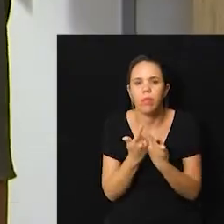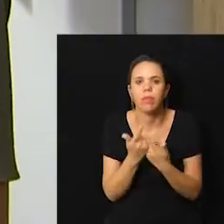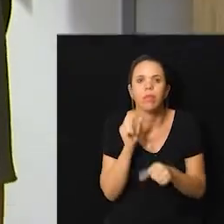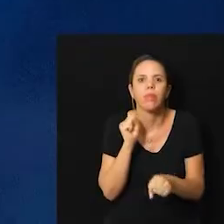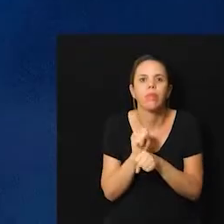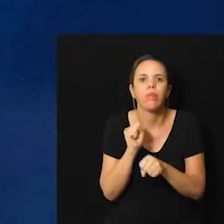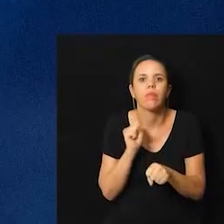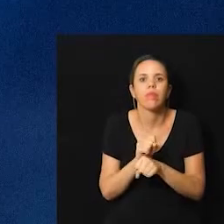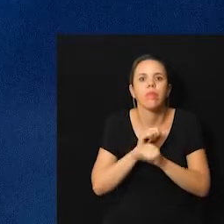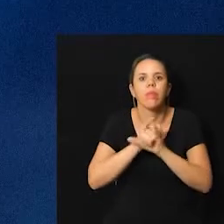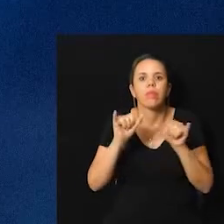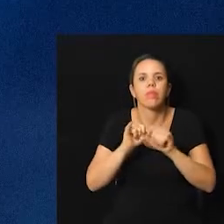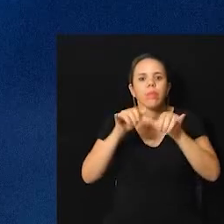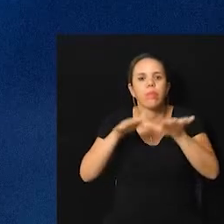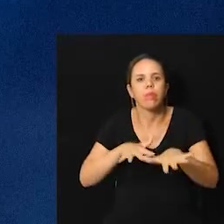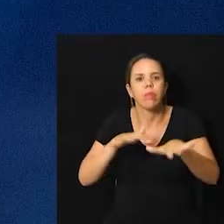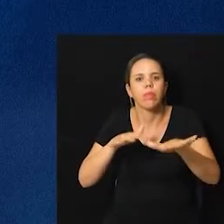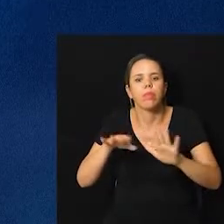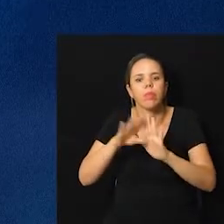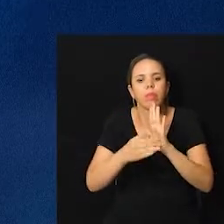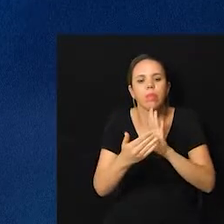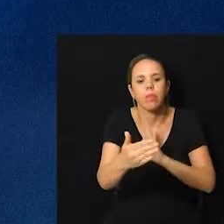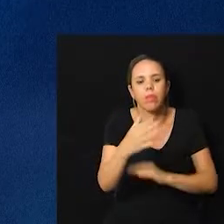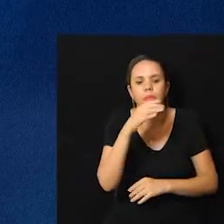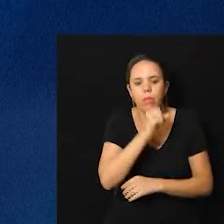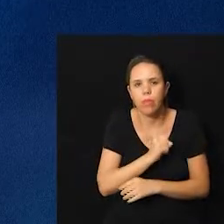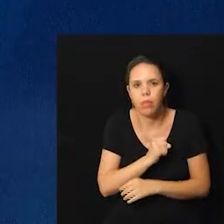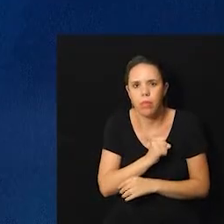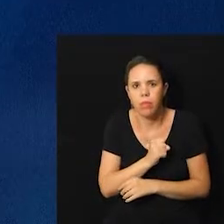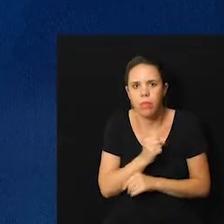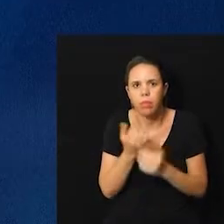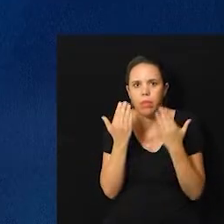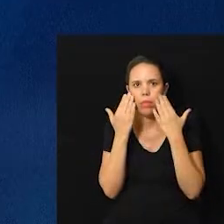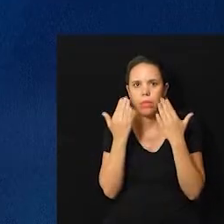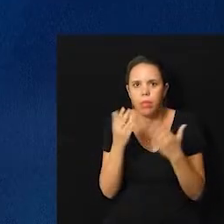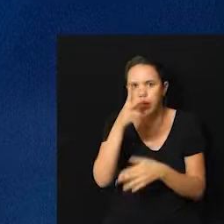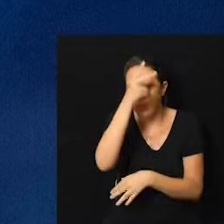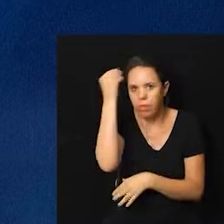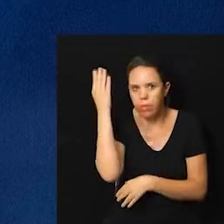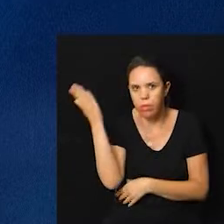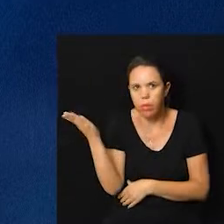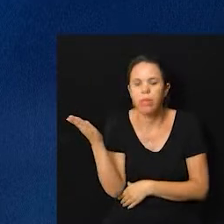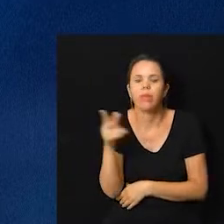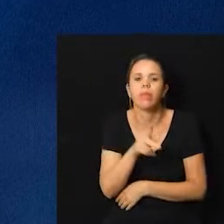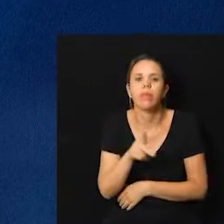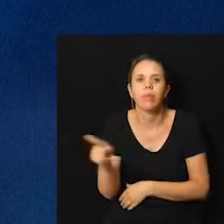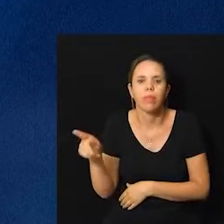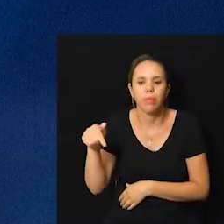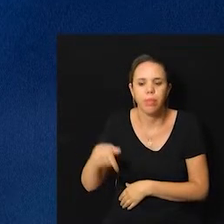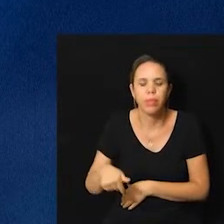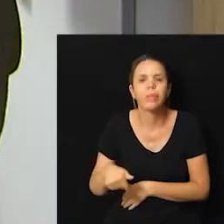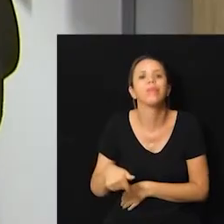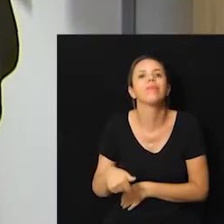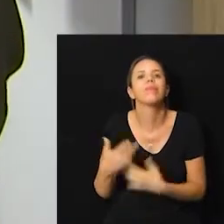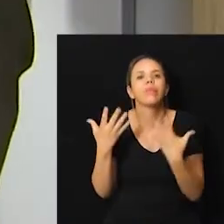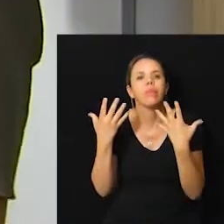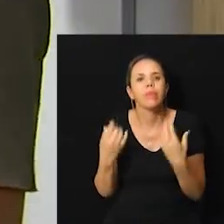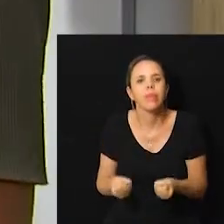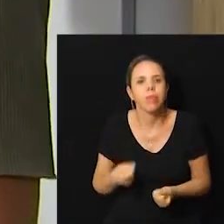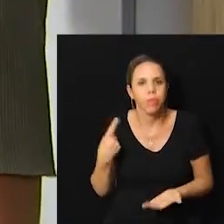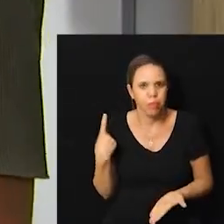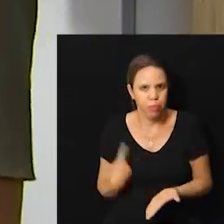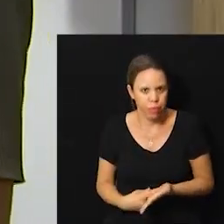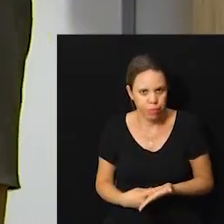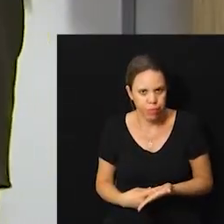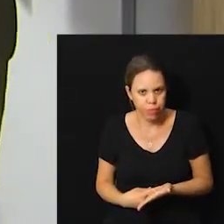essa questão. O grupo ainda suspendeu uma manifestação programada para o próximo sábado em frente à Prefeitura. O presidente